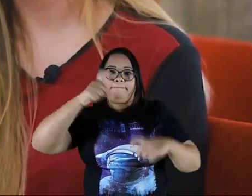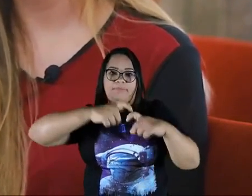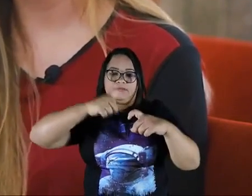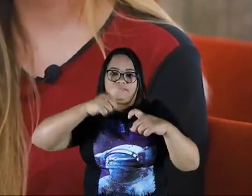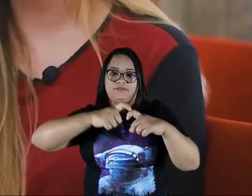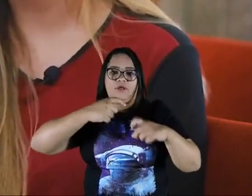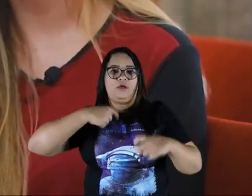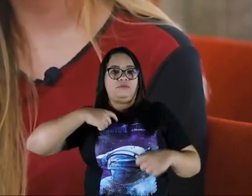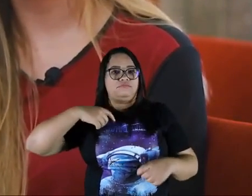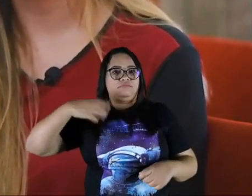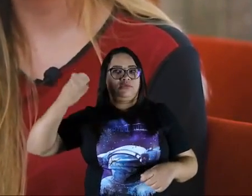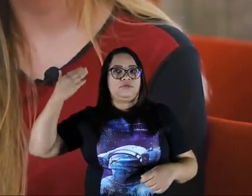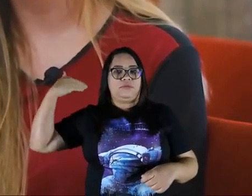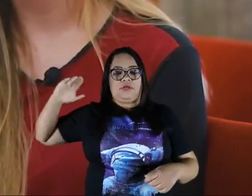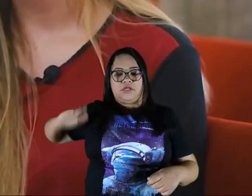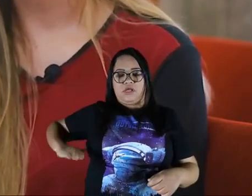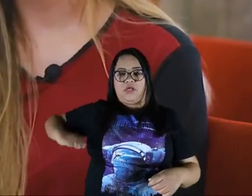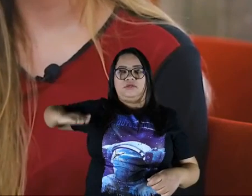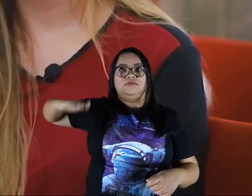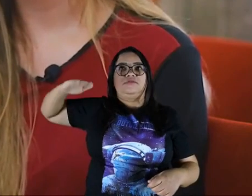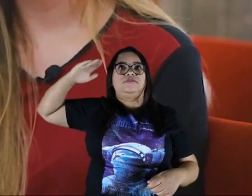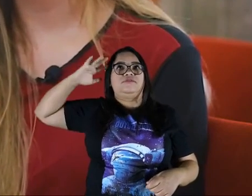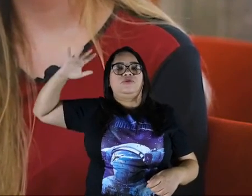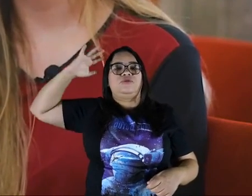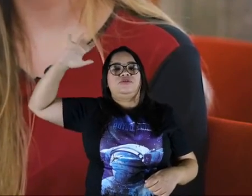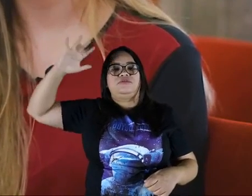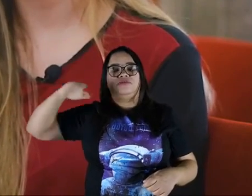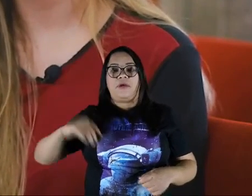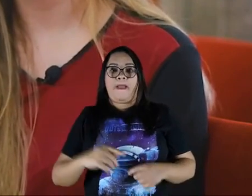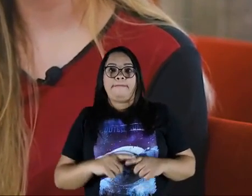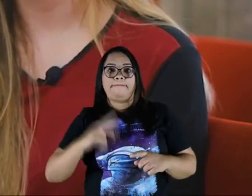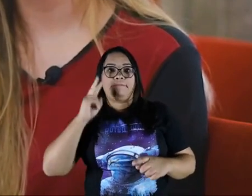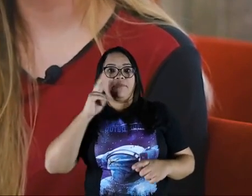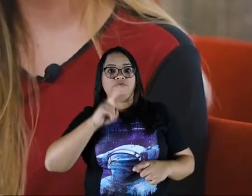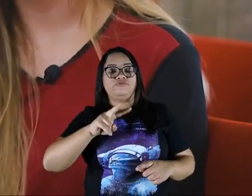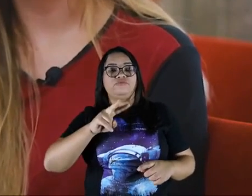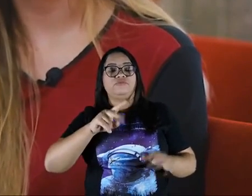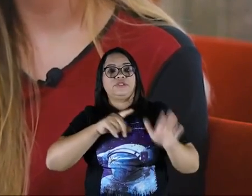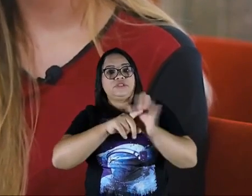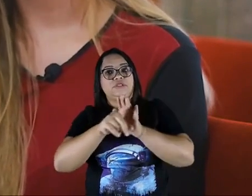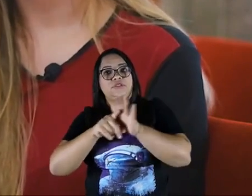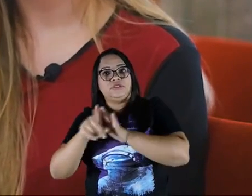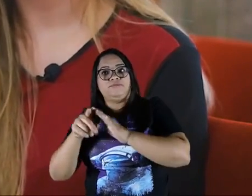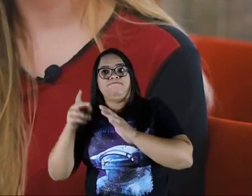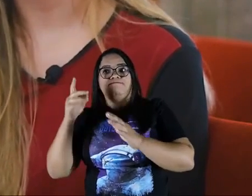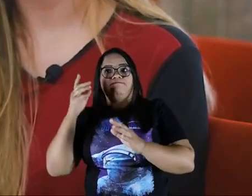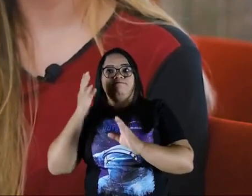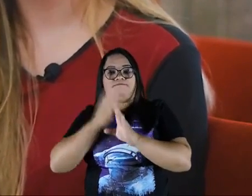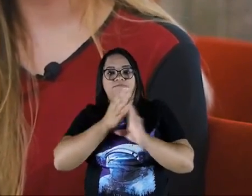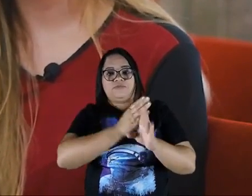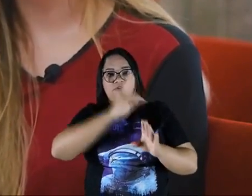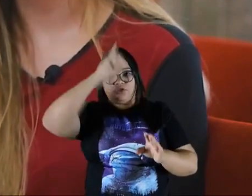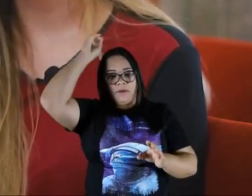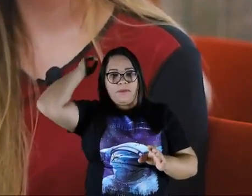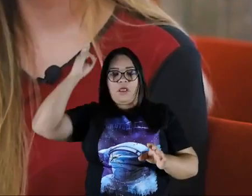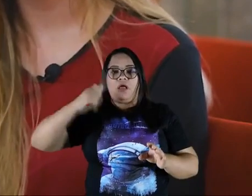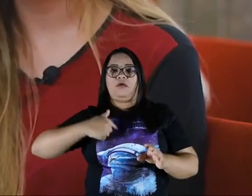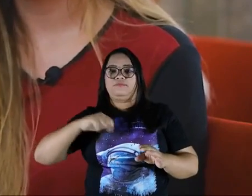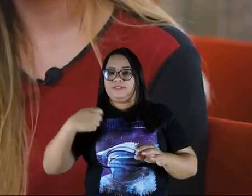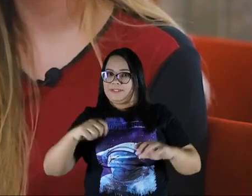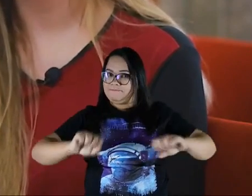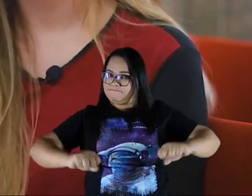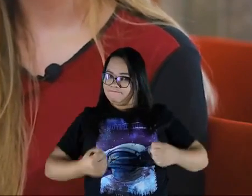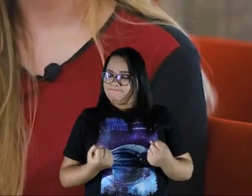e eu tinha esse sonho desde criança, na realidade. Mas na época do vestibular eu vi que eu precisava me dedicar muito. Eu me dediquei por